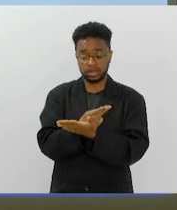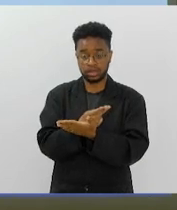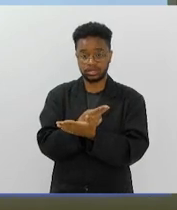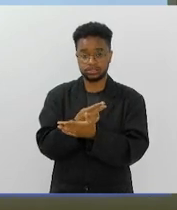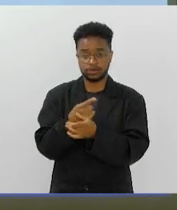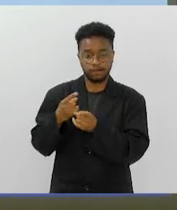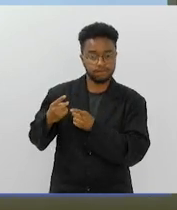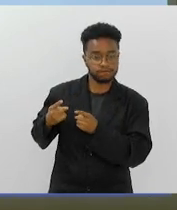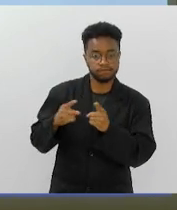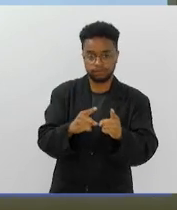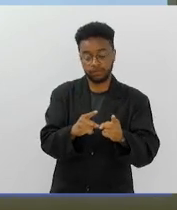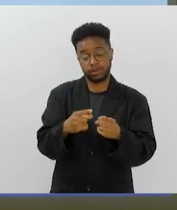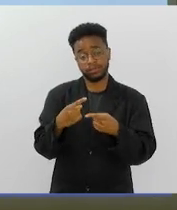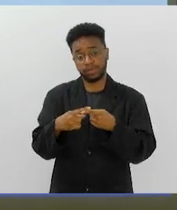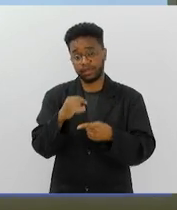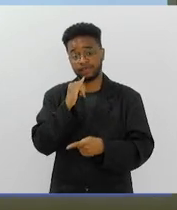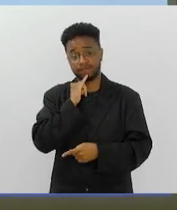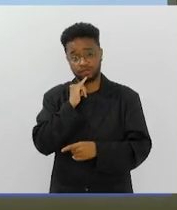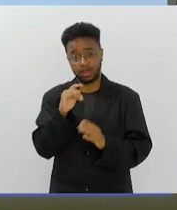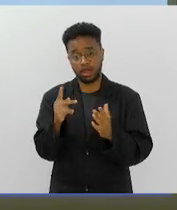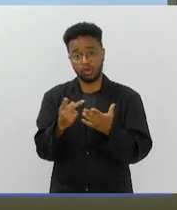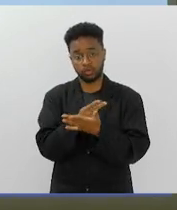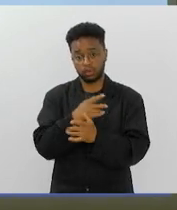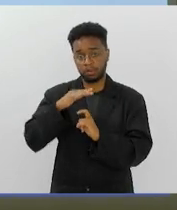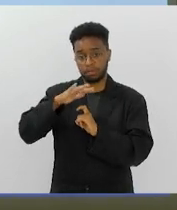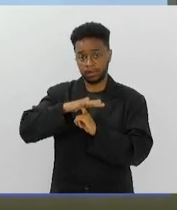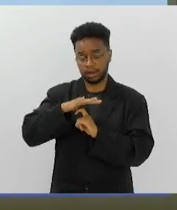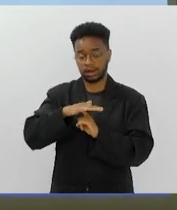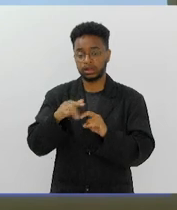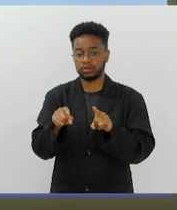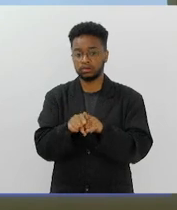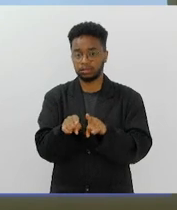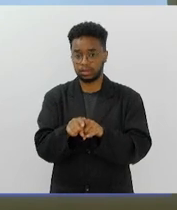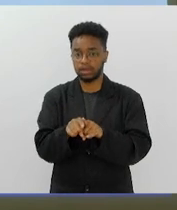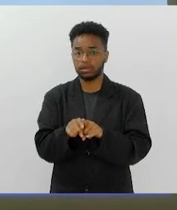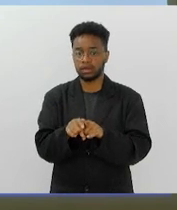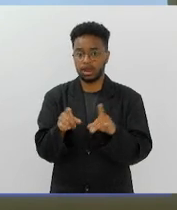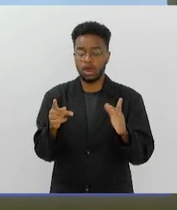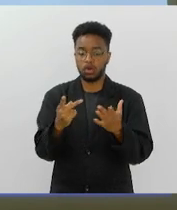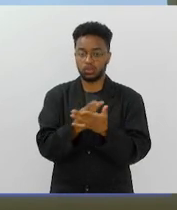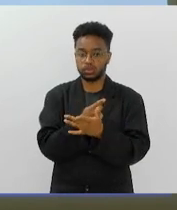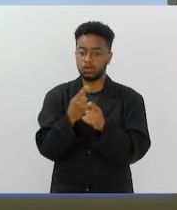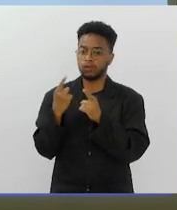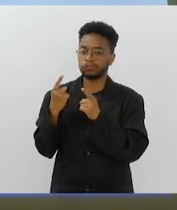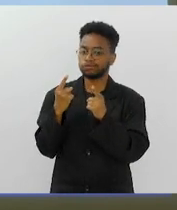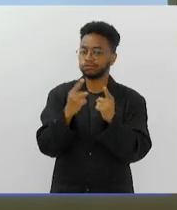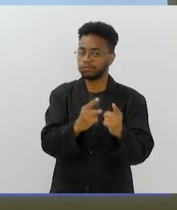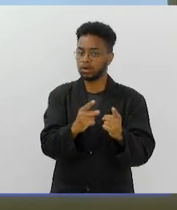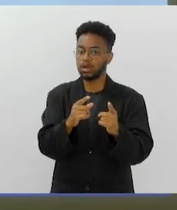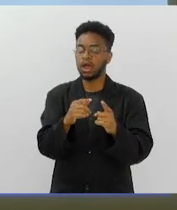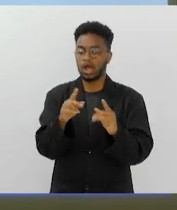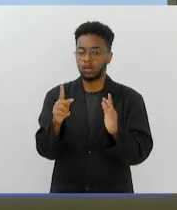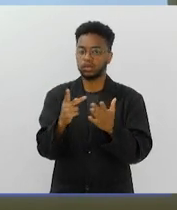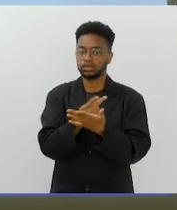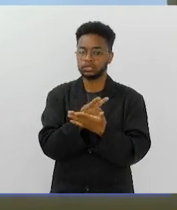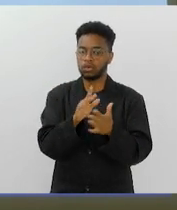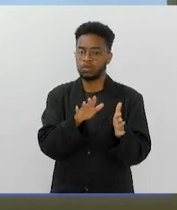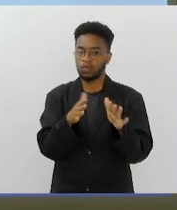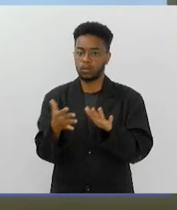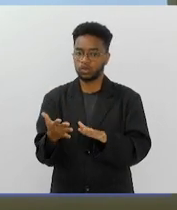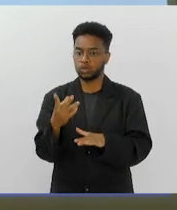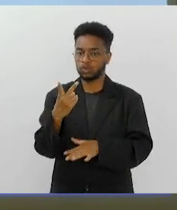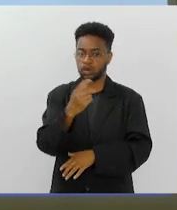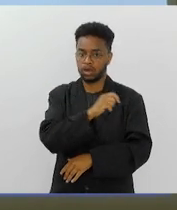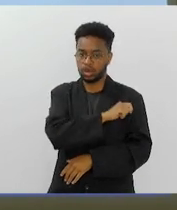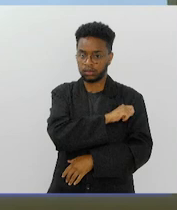que infelizmente nós tivemos no Paraná também uma situação de ataque com a morte de 2 estudantes, que aconteceu